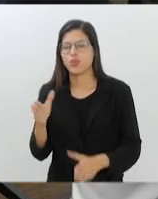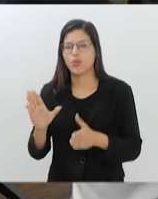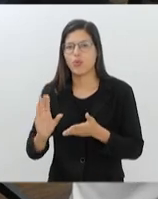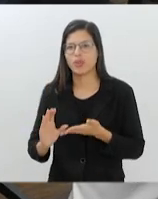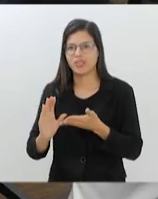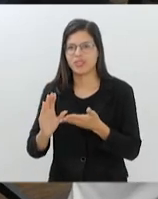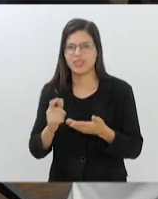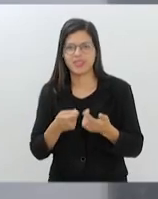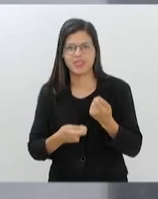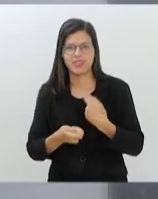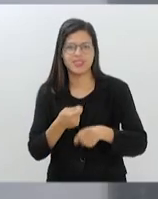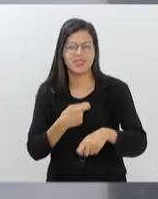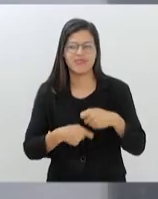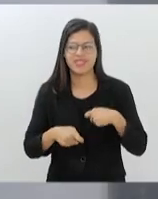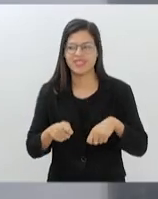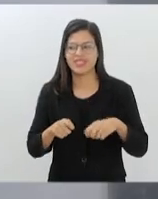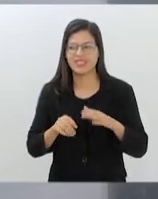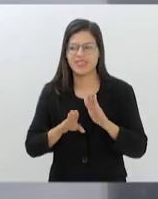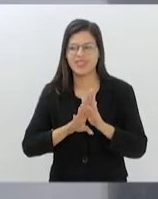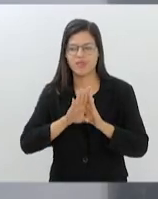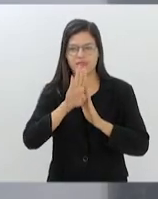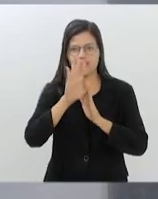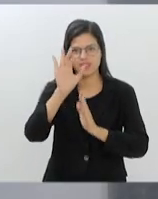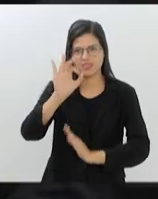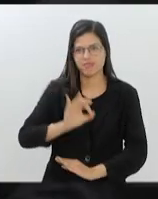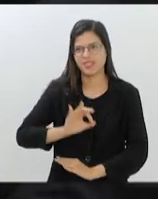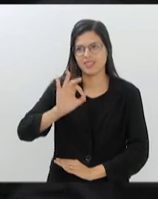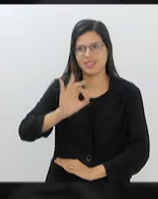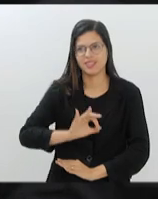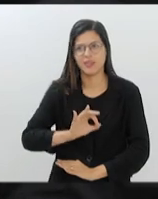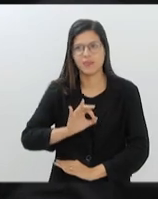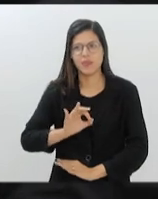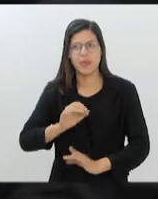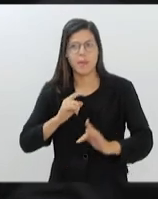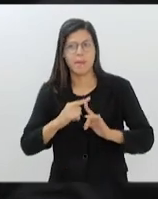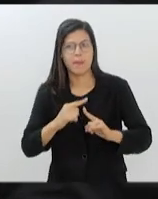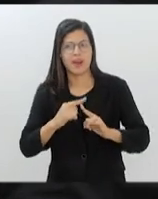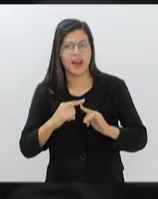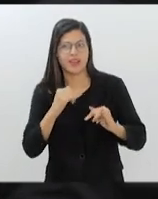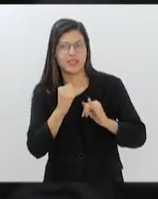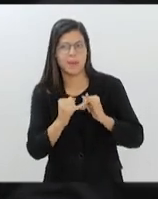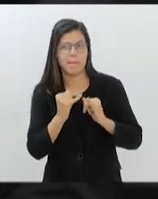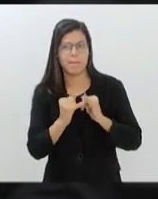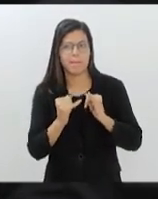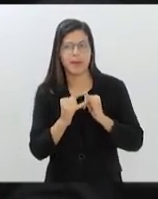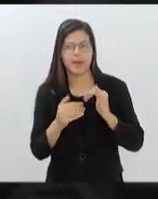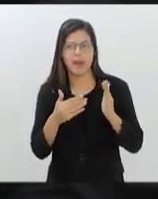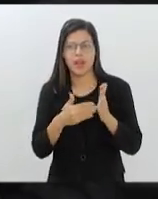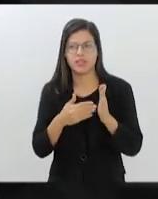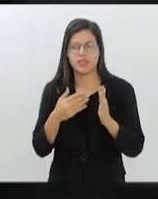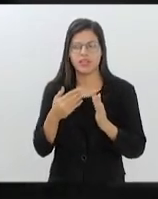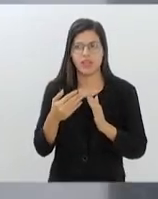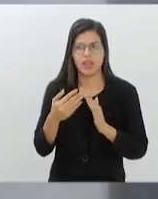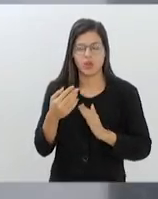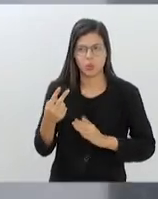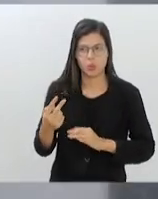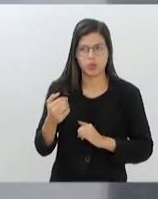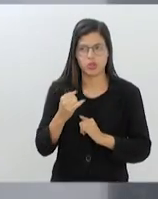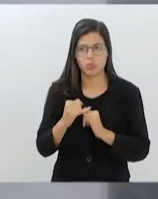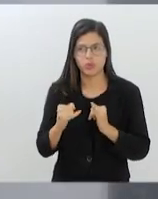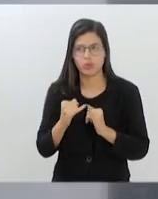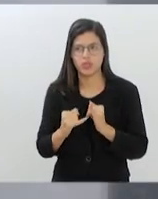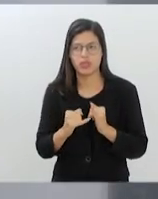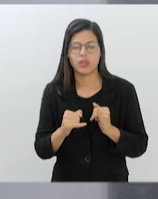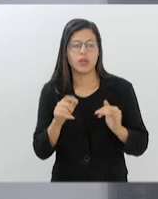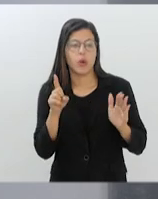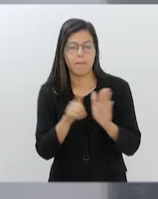aumentasse esse percentual então mas é porque era de era de meio a 2% não eu sei eu perguntei a senhora se a senhora